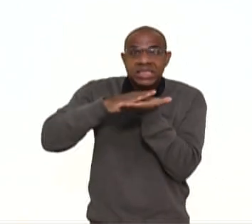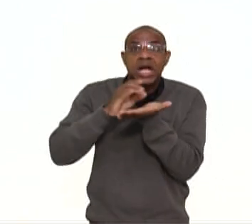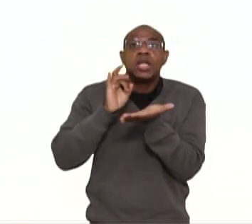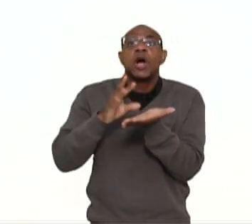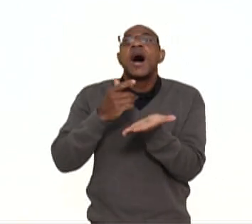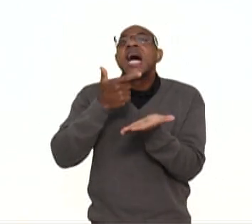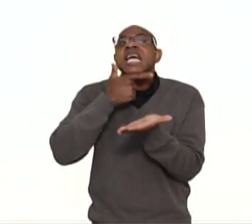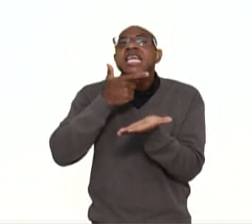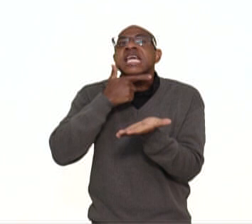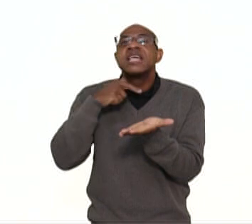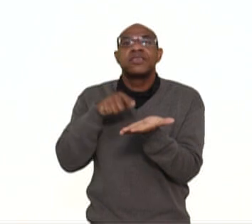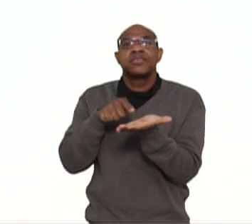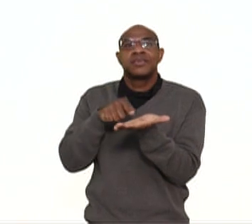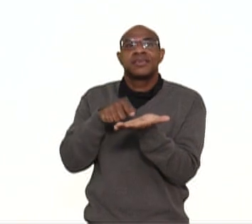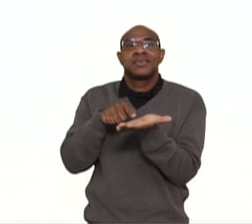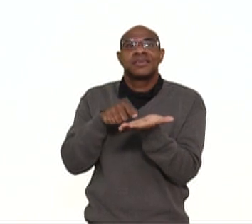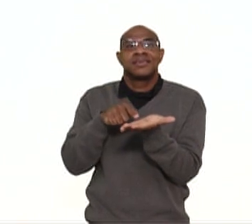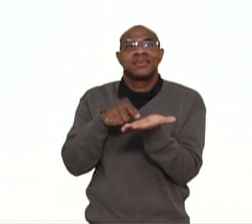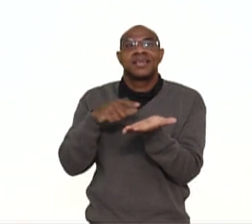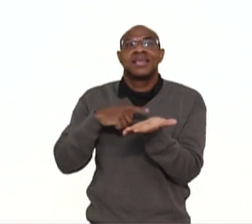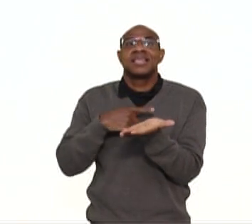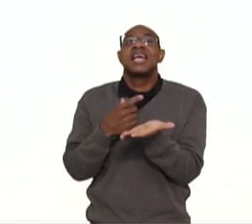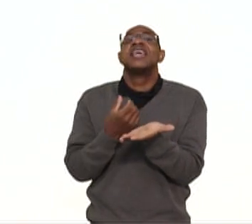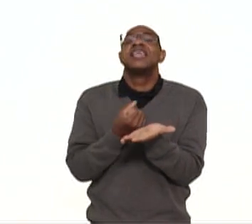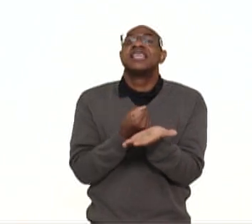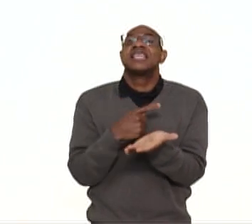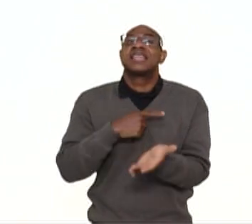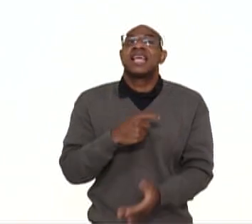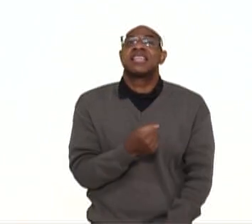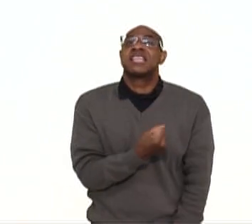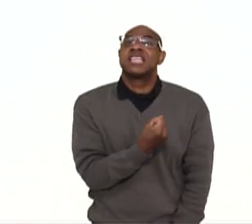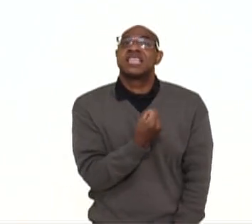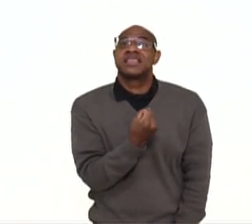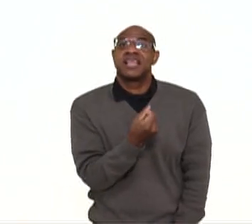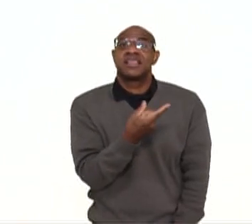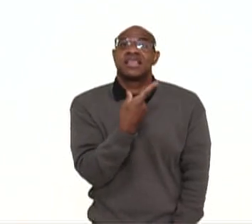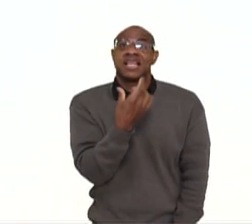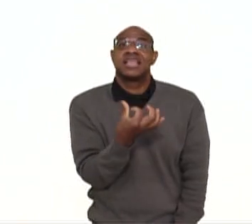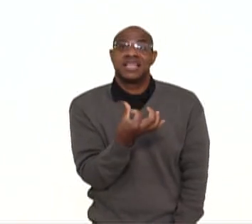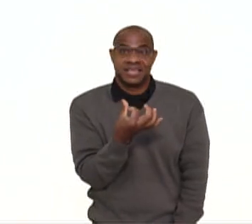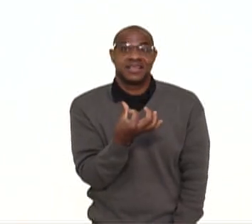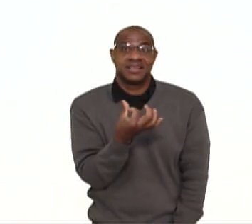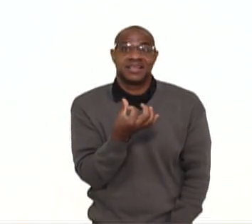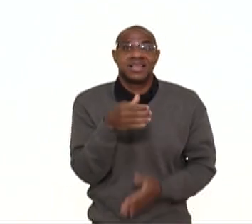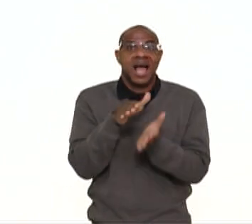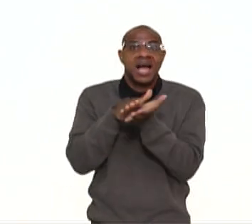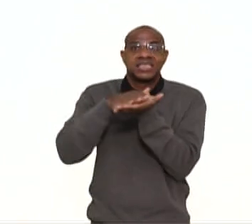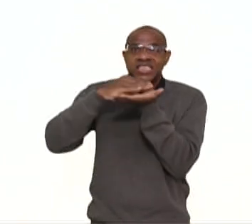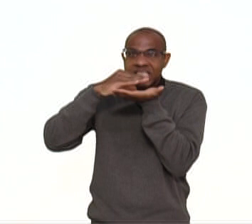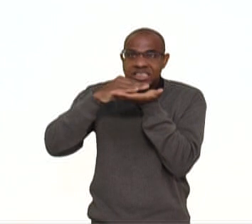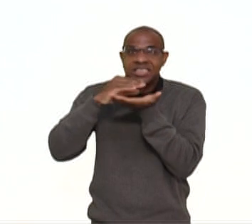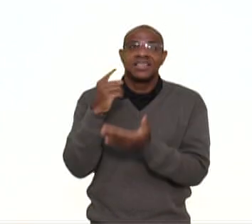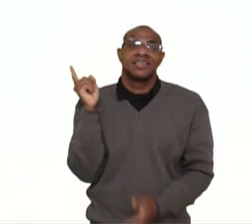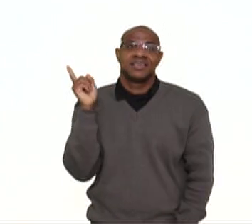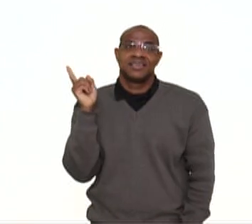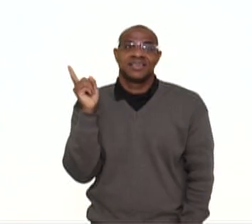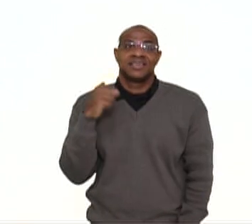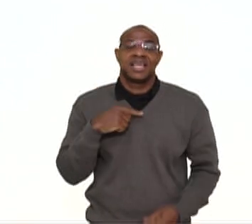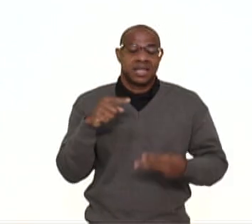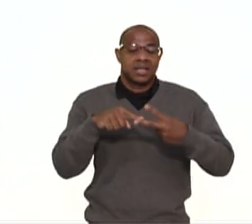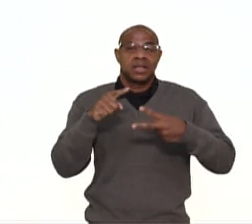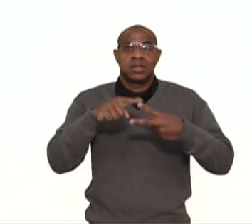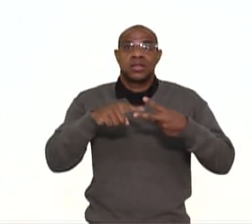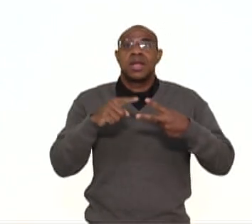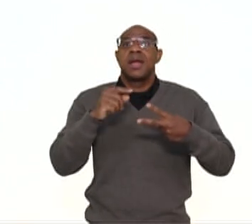Então eu tenho 16 opções de sanduíche, certo? 2 opções de pão de